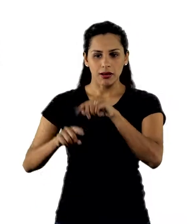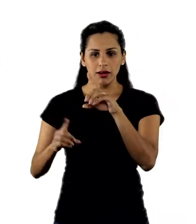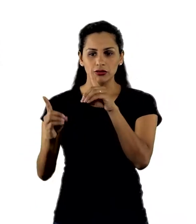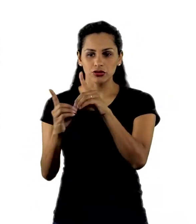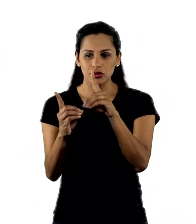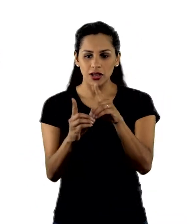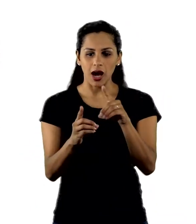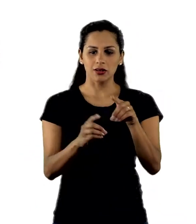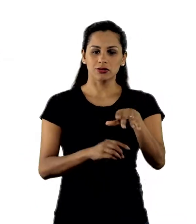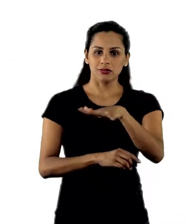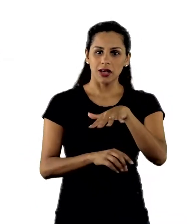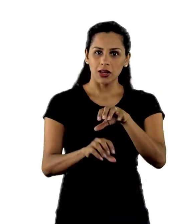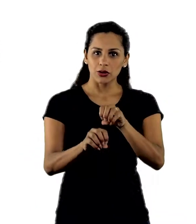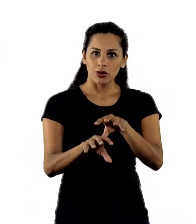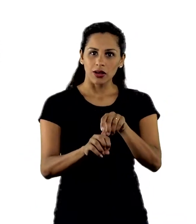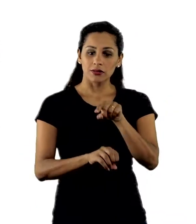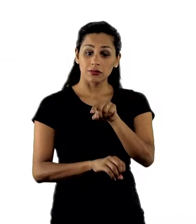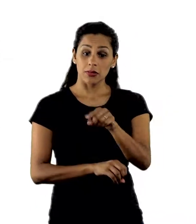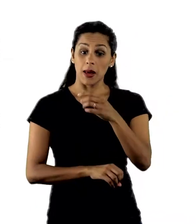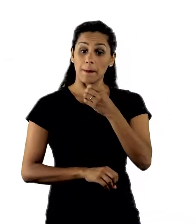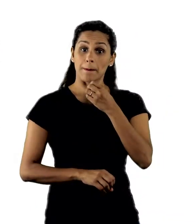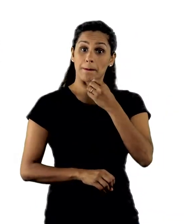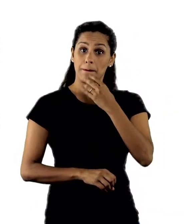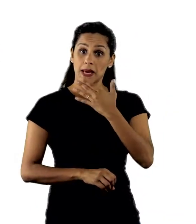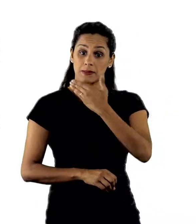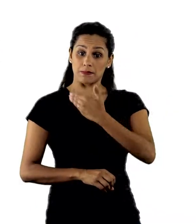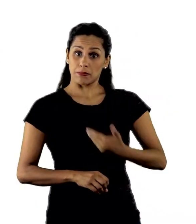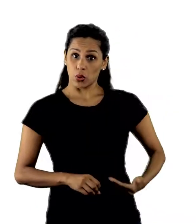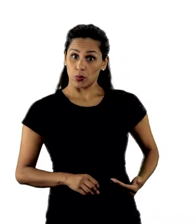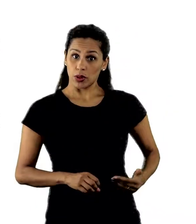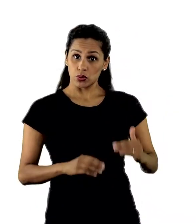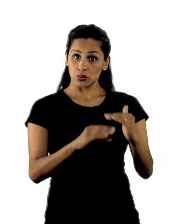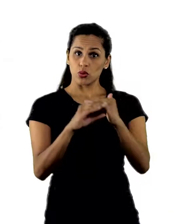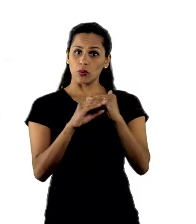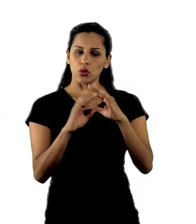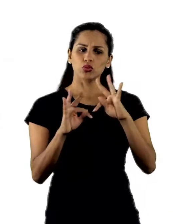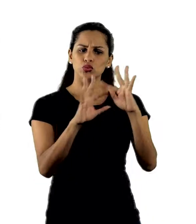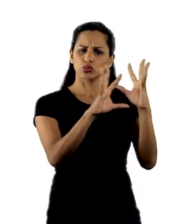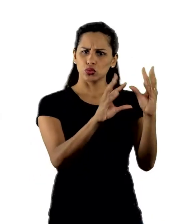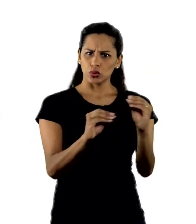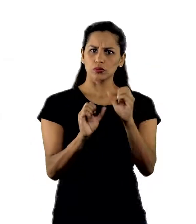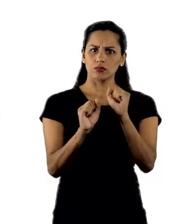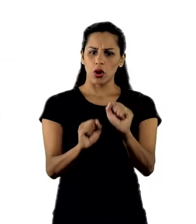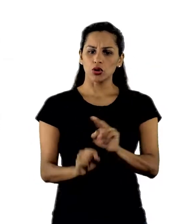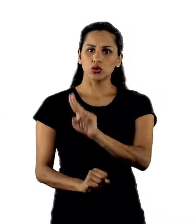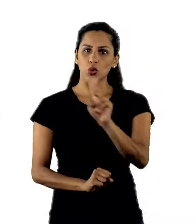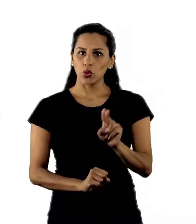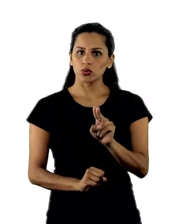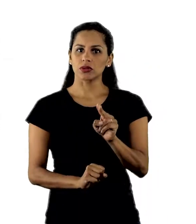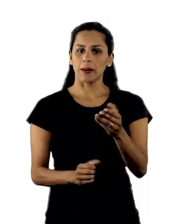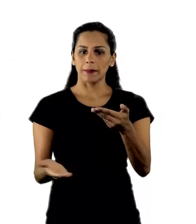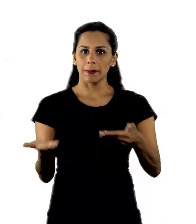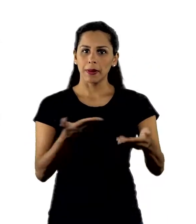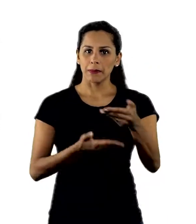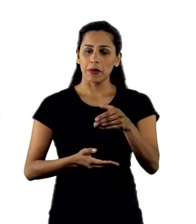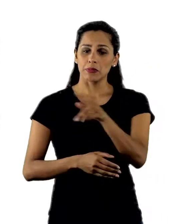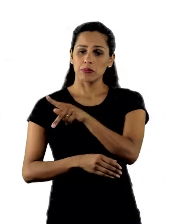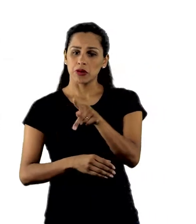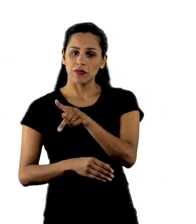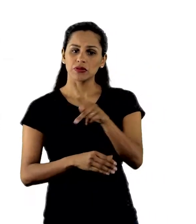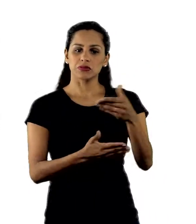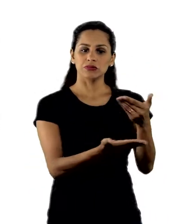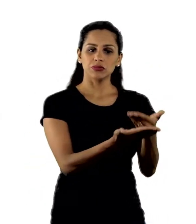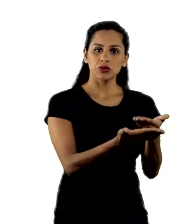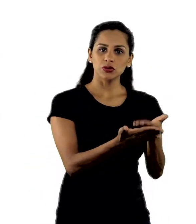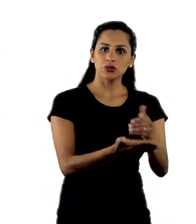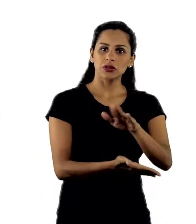didáticos e educacionais são considerados bens públicos e comuns todos podem se beneficiar professores estudantes